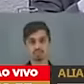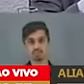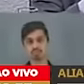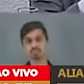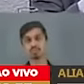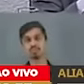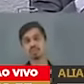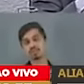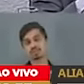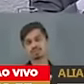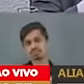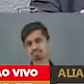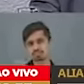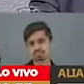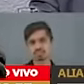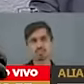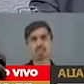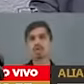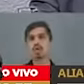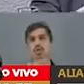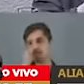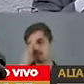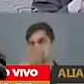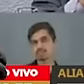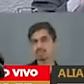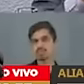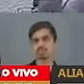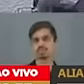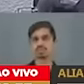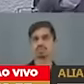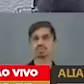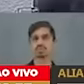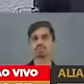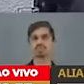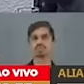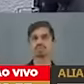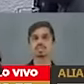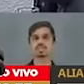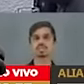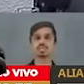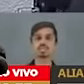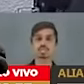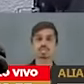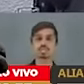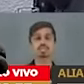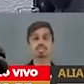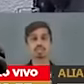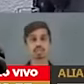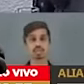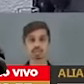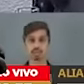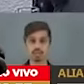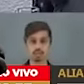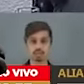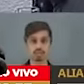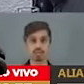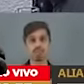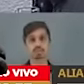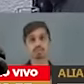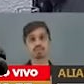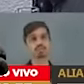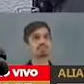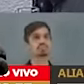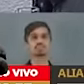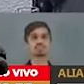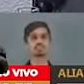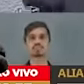creio não creio que nós se não houver algum acordo que possibilite avançar nós não vamos reconhecer um governo